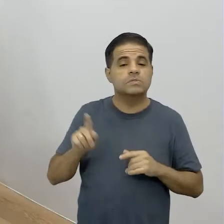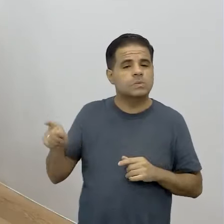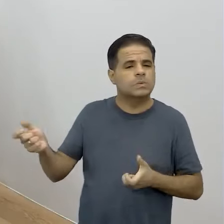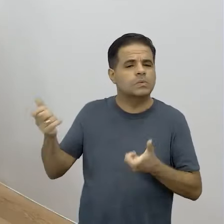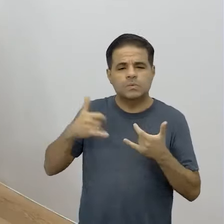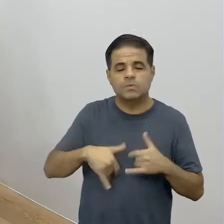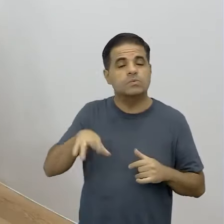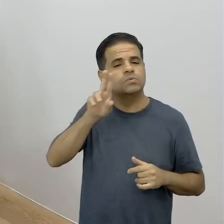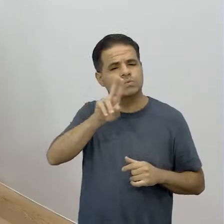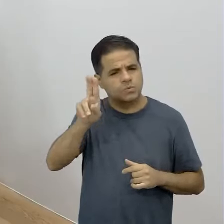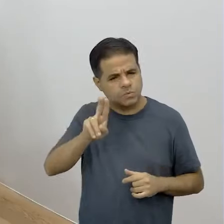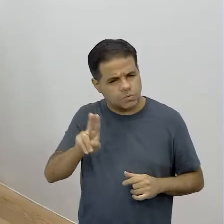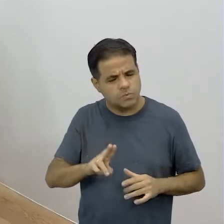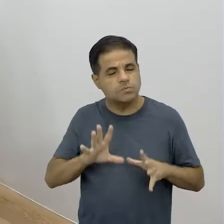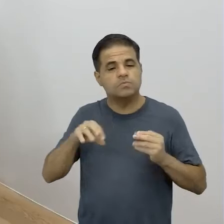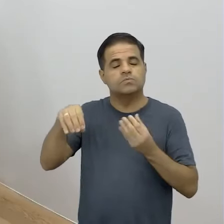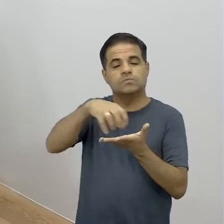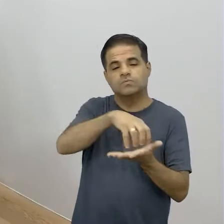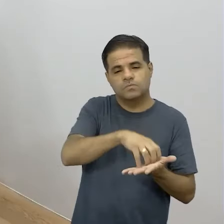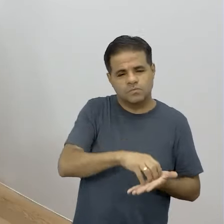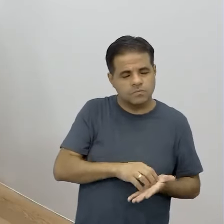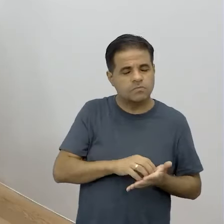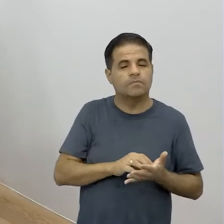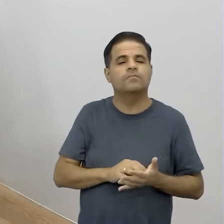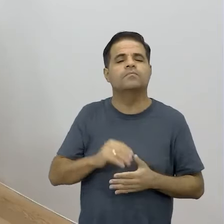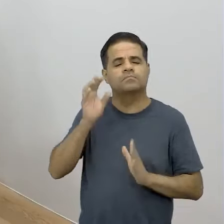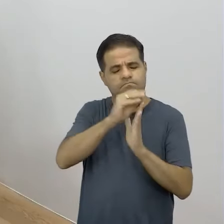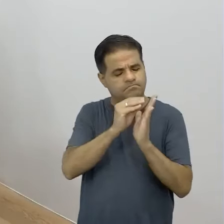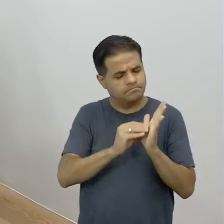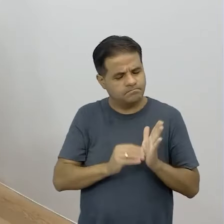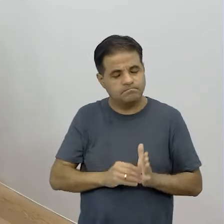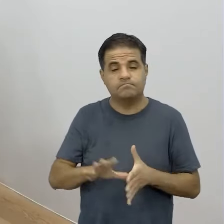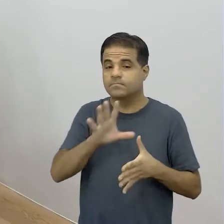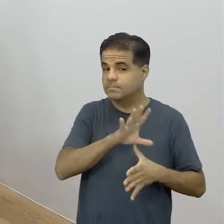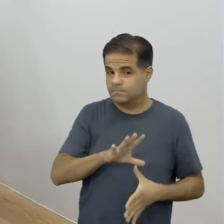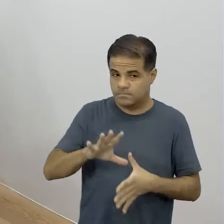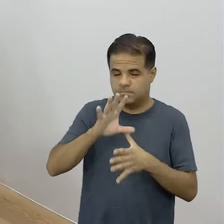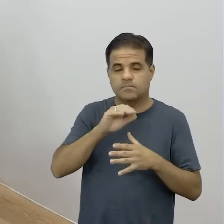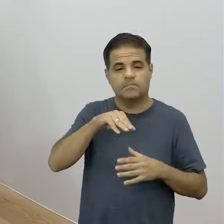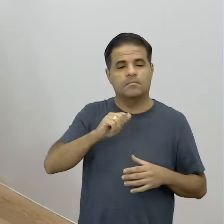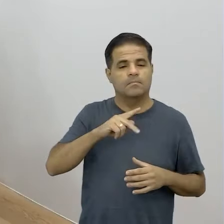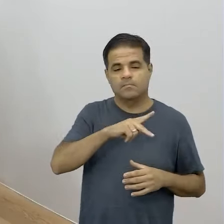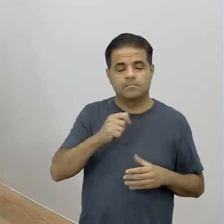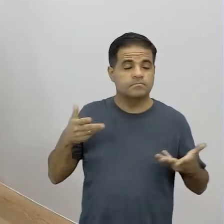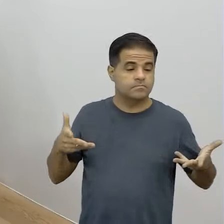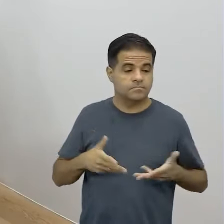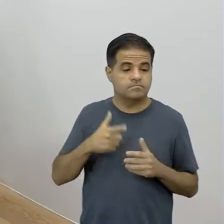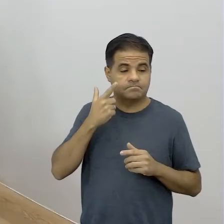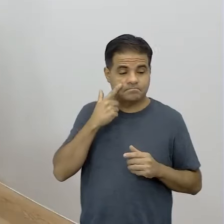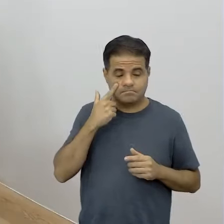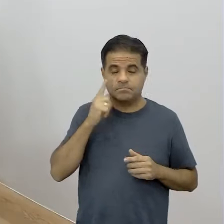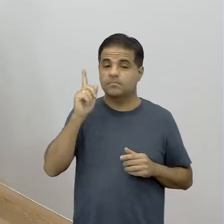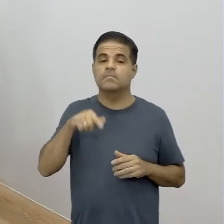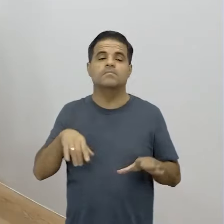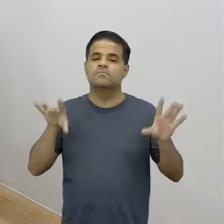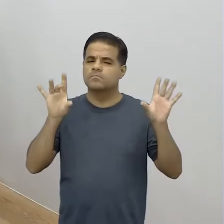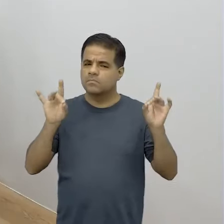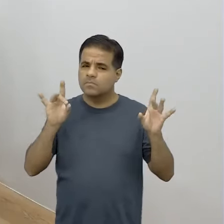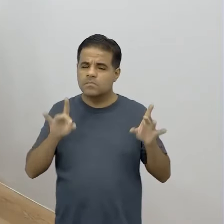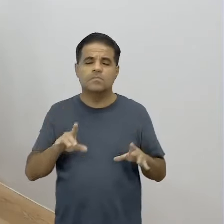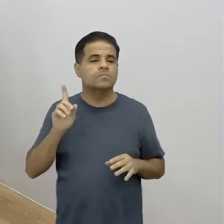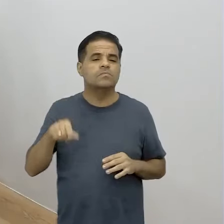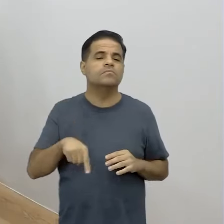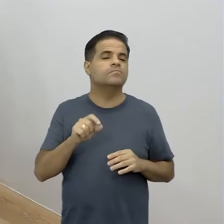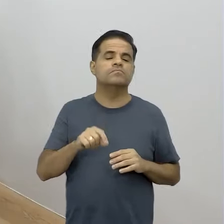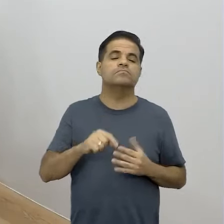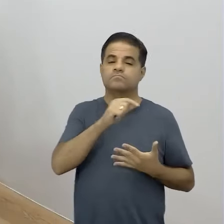aí o nome, né, de todas as unidades curriculares que compõem esse mapa. E agora a gente vai ver especificamente quais